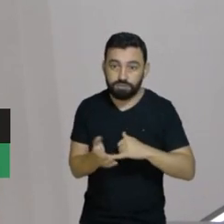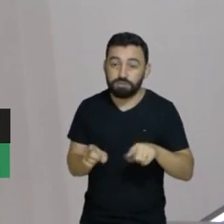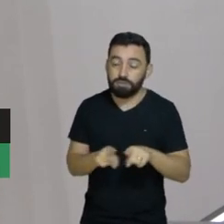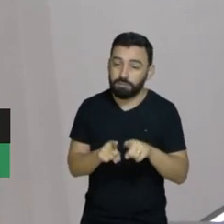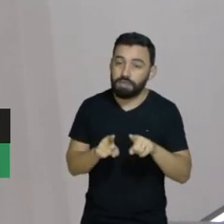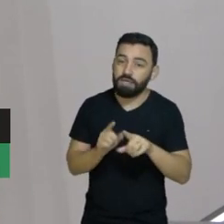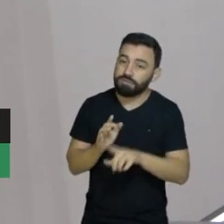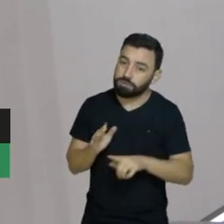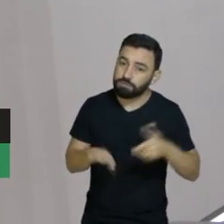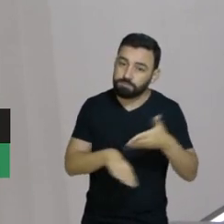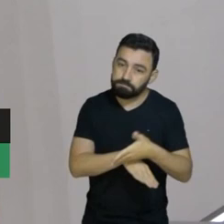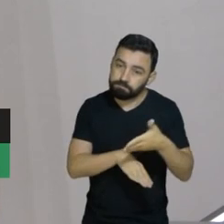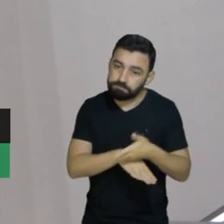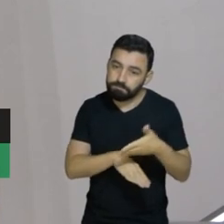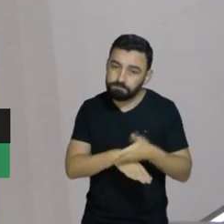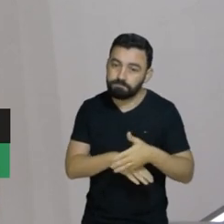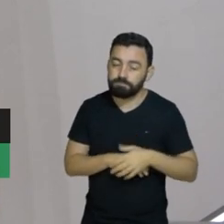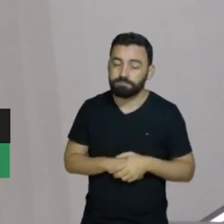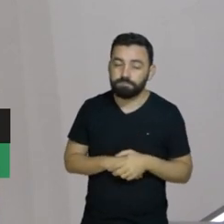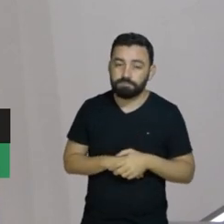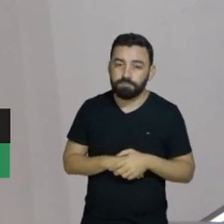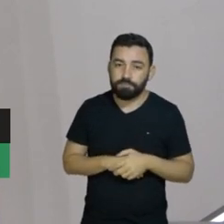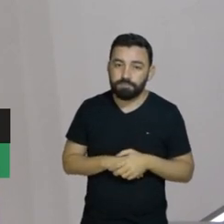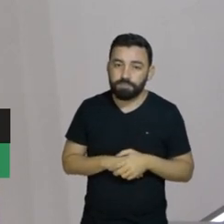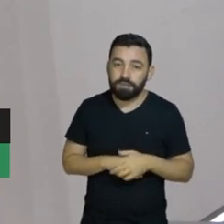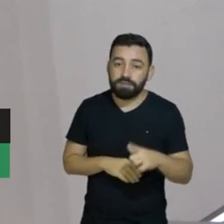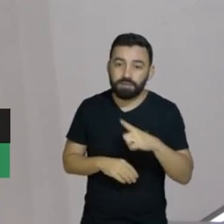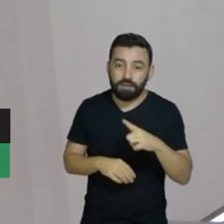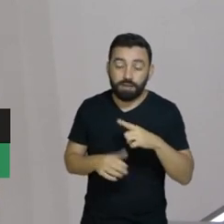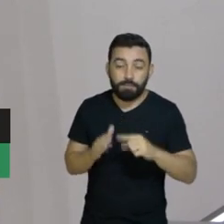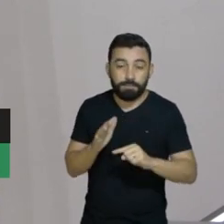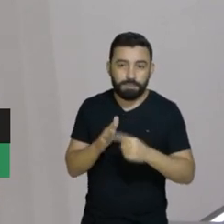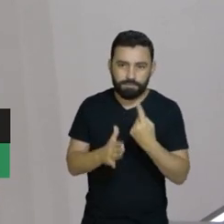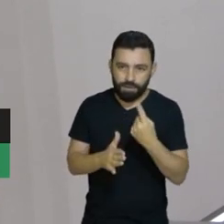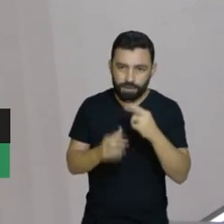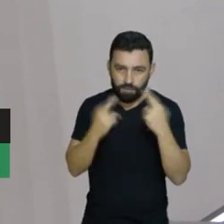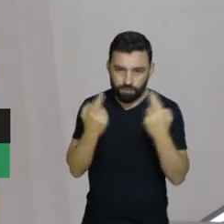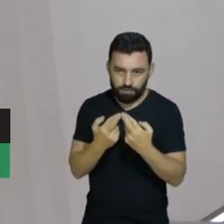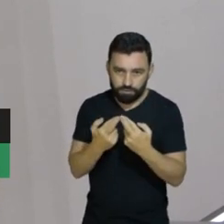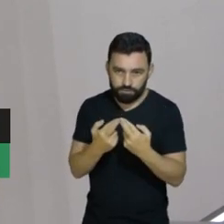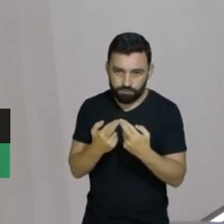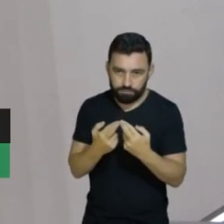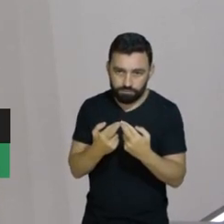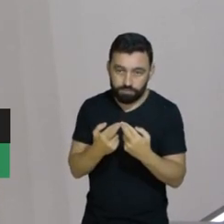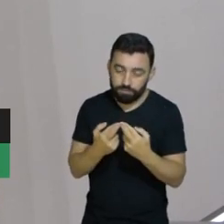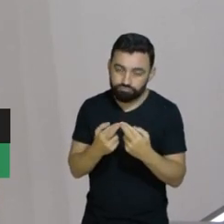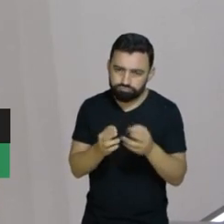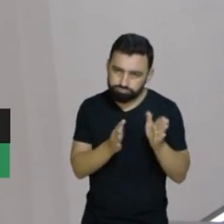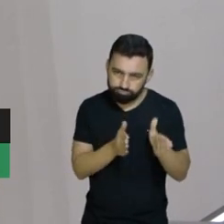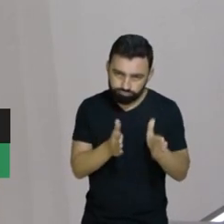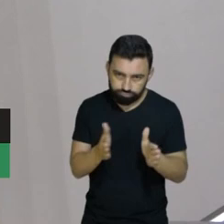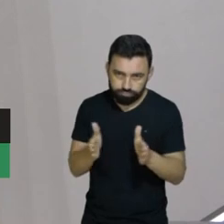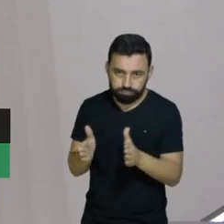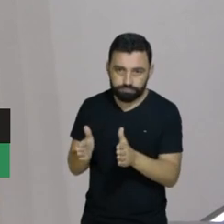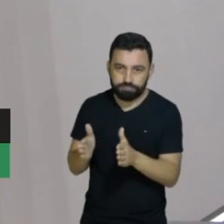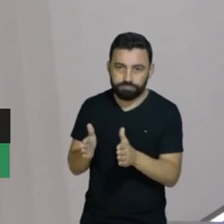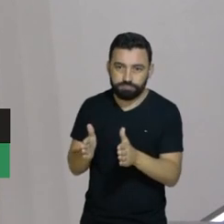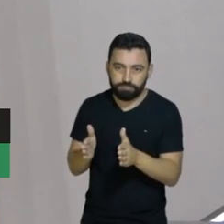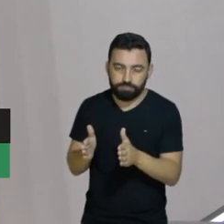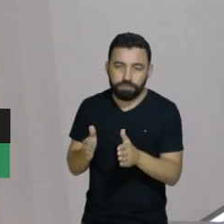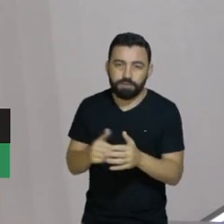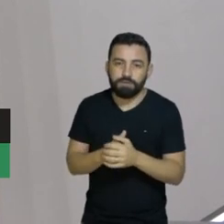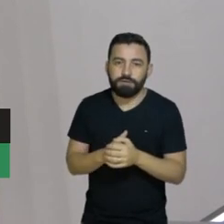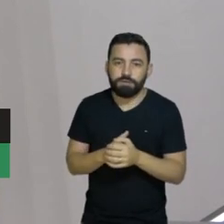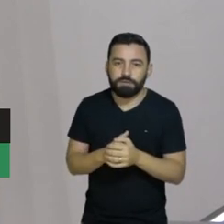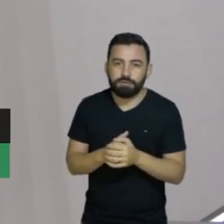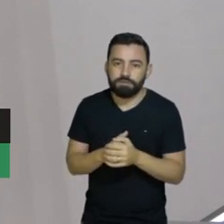Legislação Participativa. Nós tivemos uma primeira reunião ainda de organização, quando colocamos